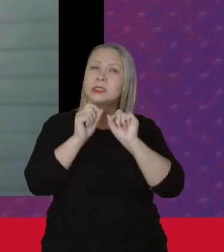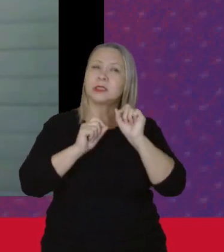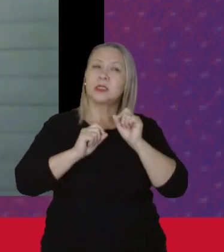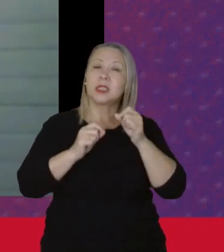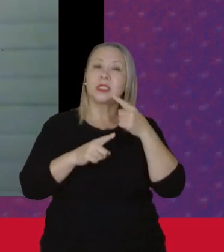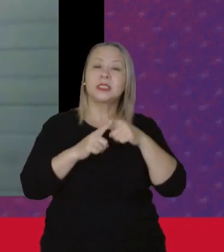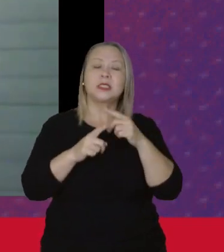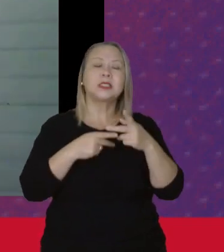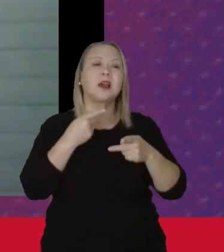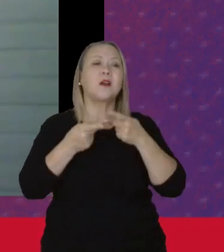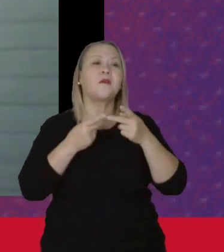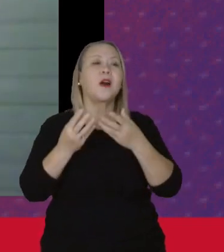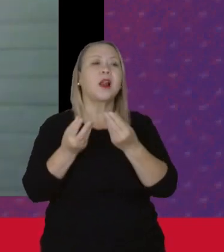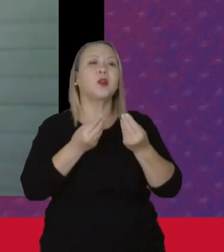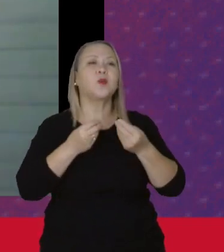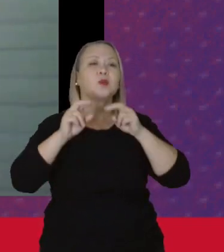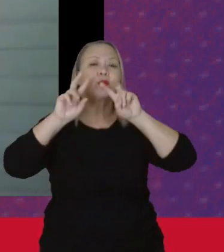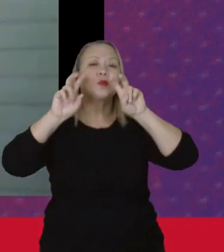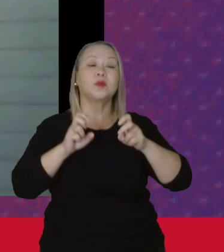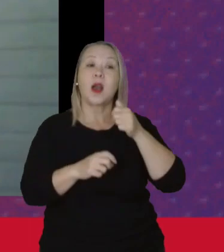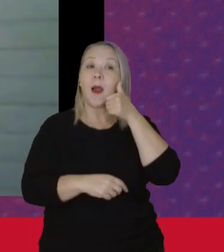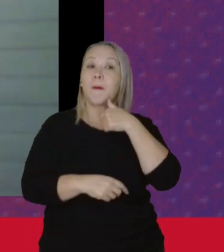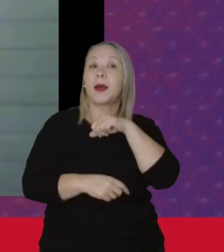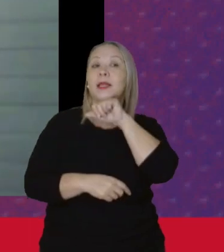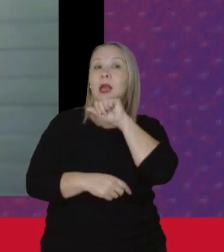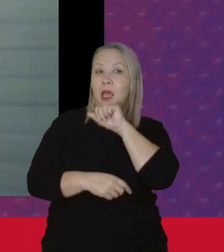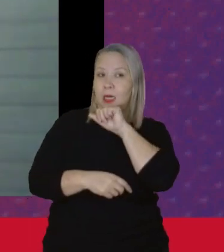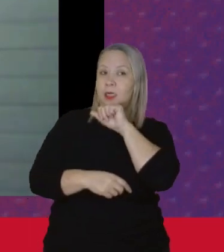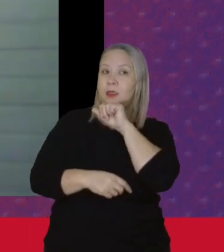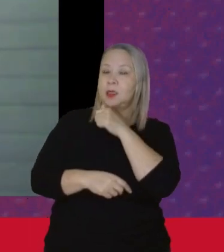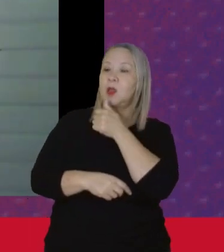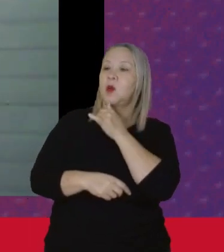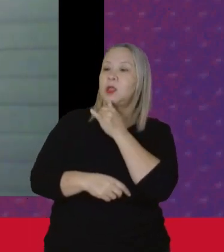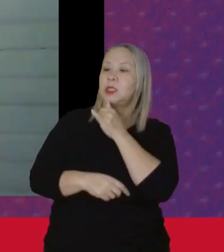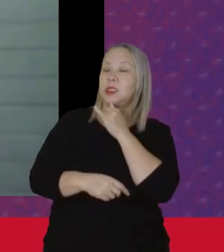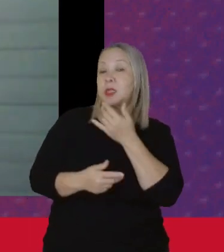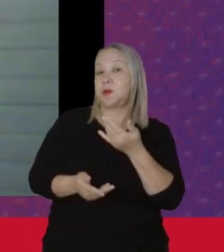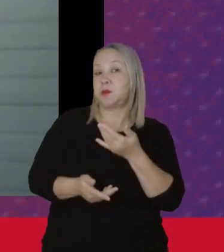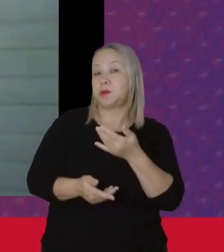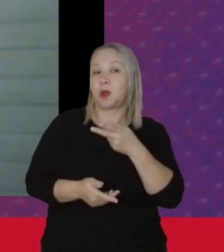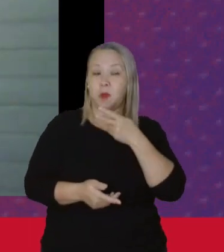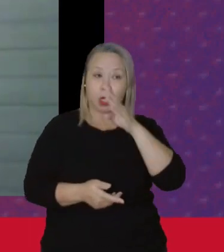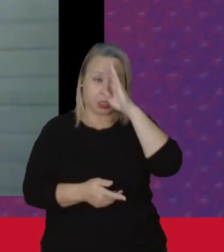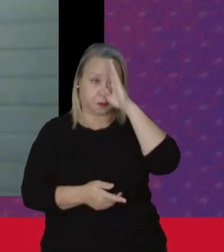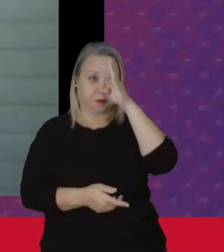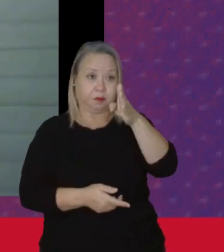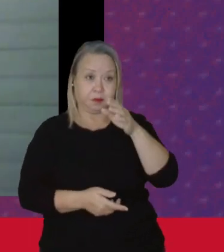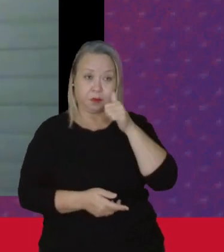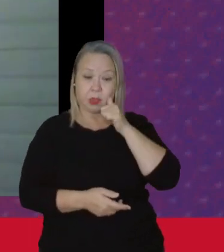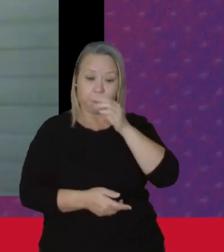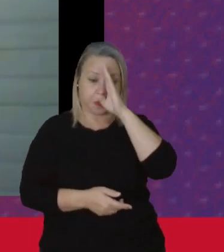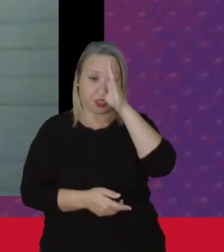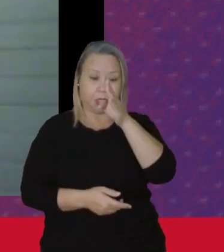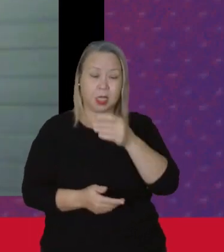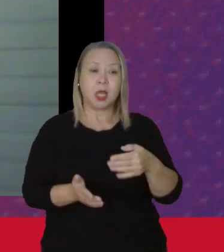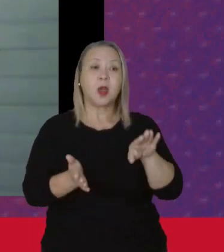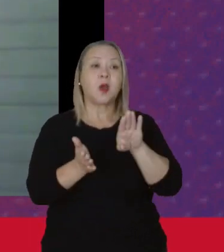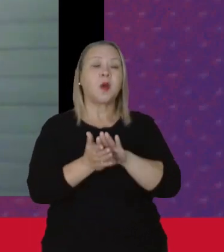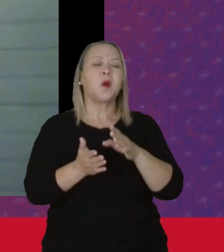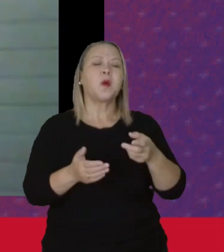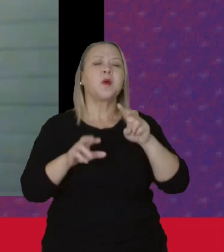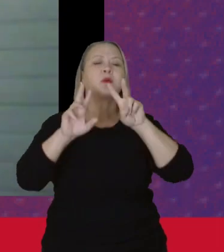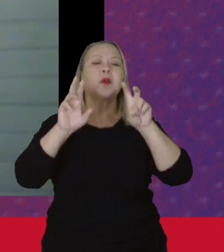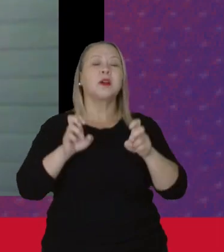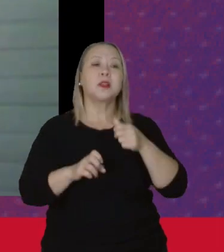fala muito, né, na questão materno, por exemplo, né, para as mulheres cis e hétero. E quando chega, né, na